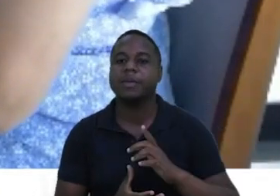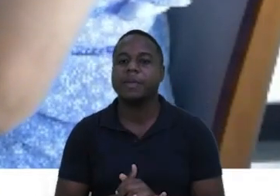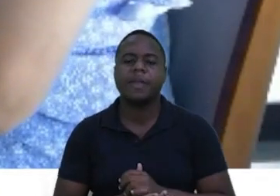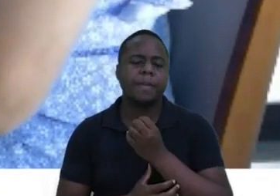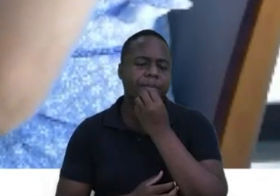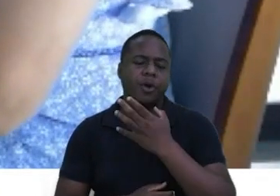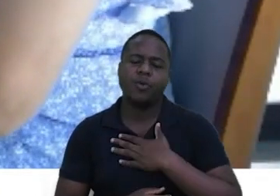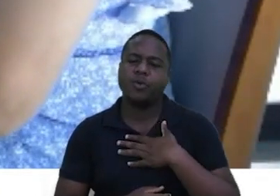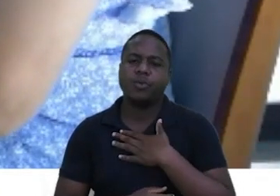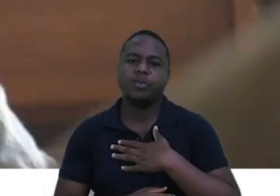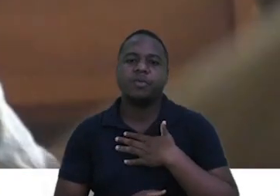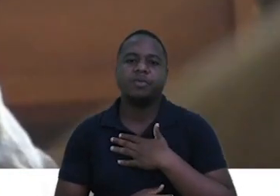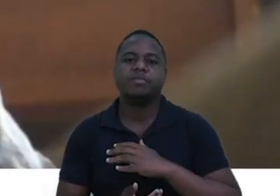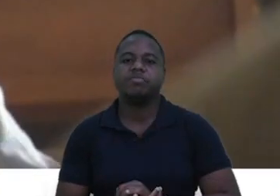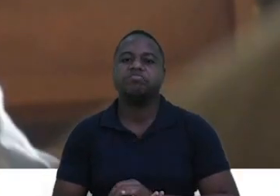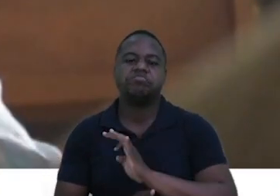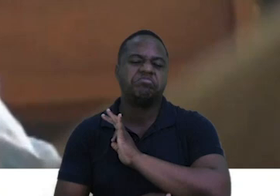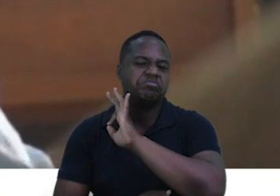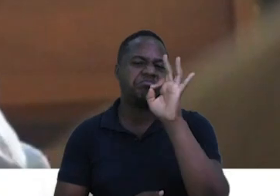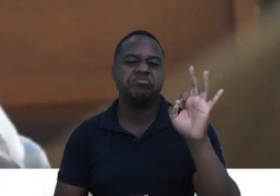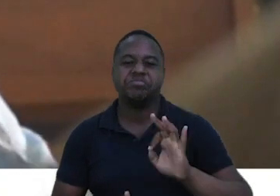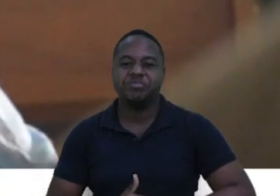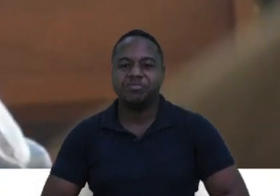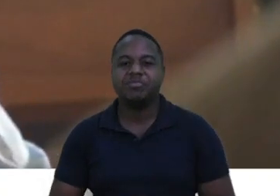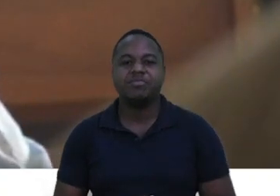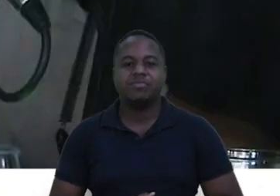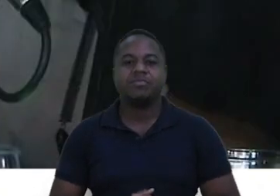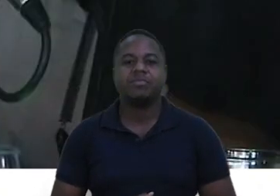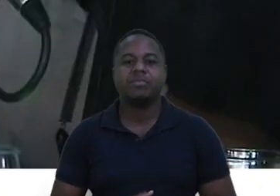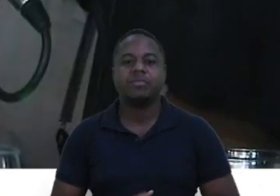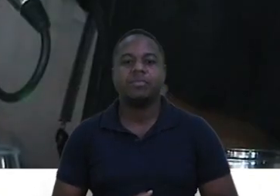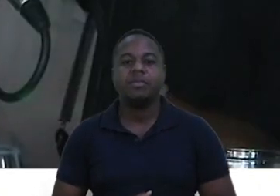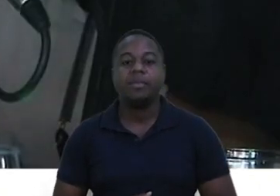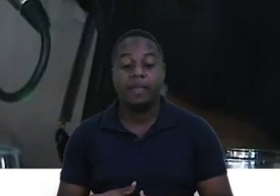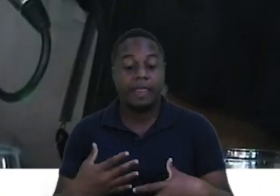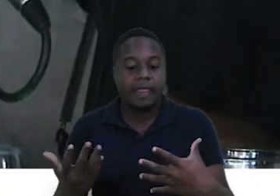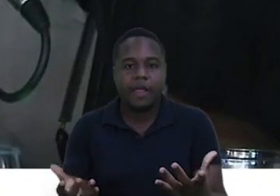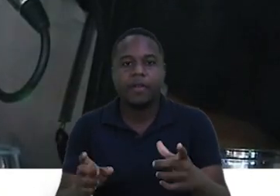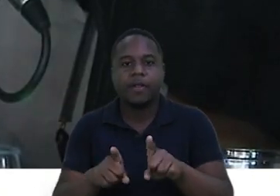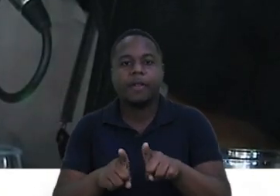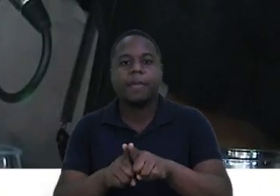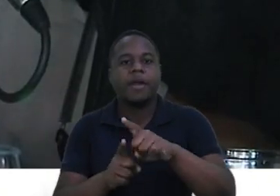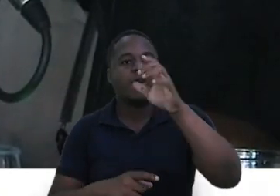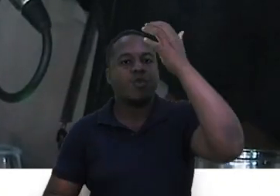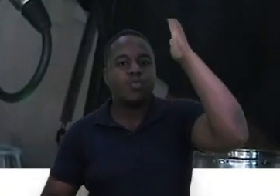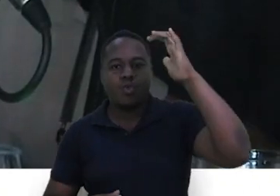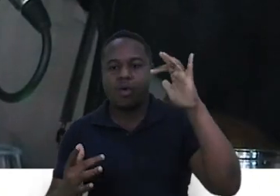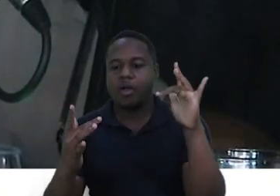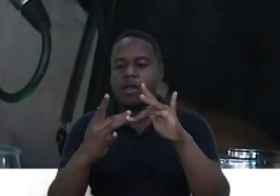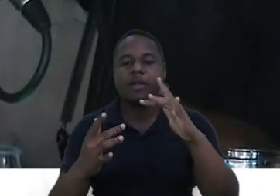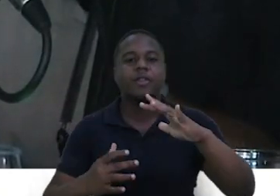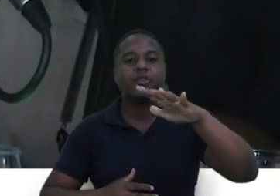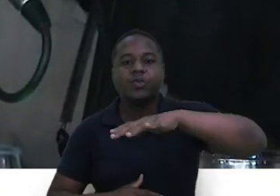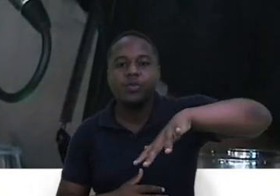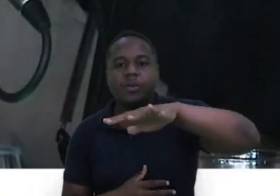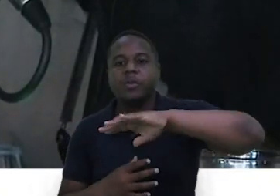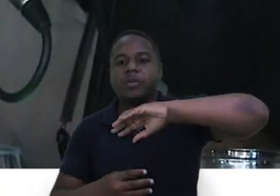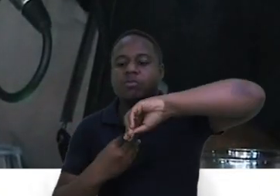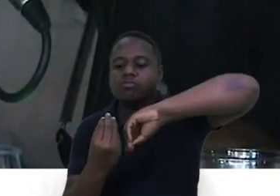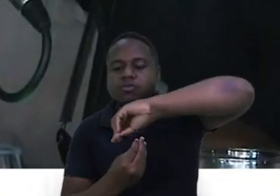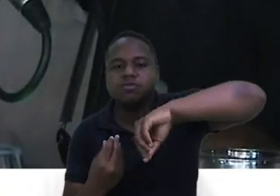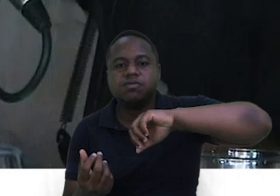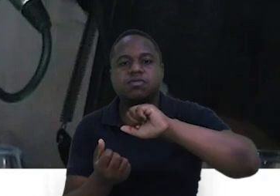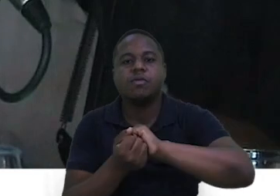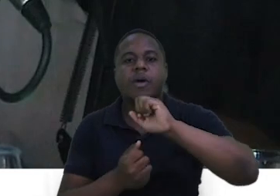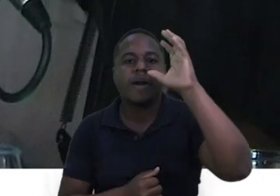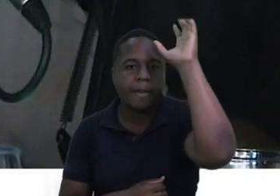Isso é bacana demais, show de bola, maravilhoso. E essa conexão cultural, né? Que a gente se mistura, todo mundo aprende, o